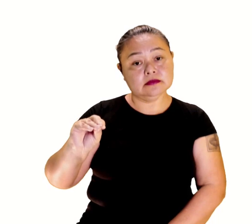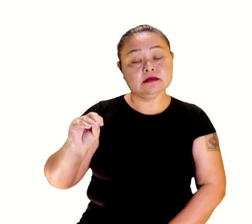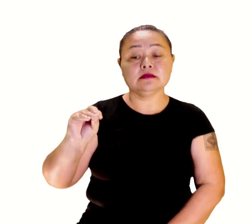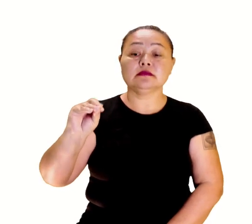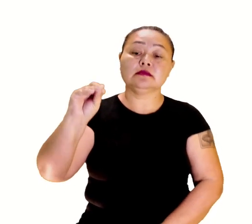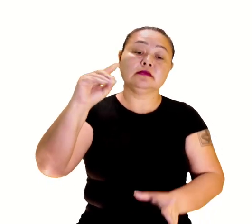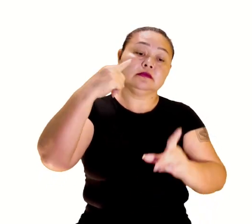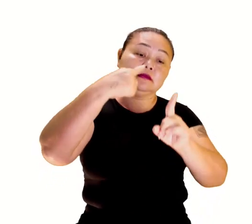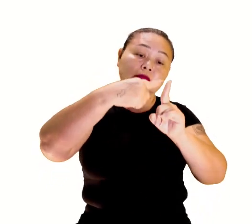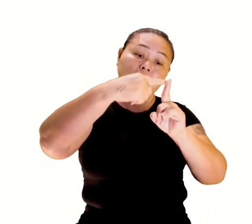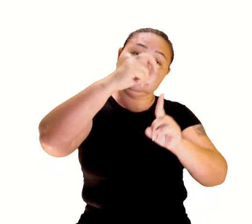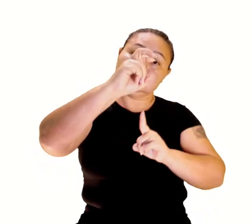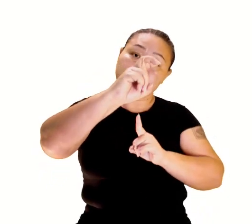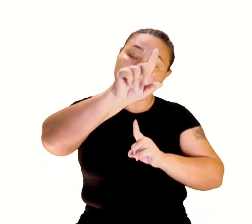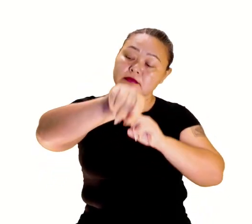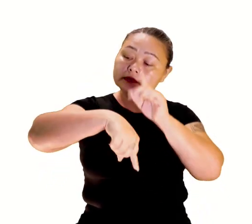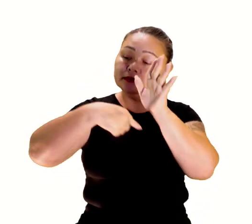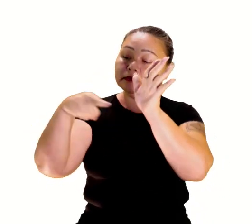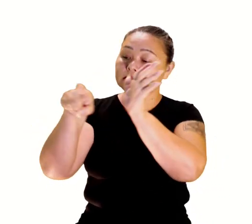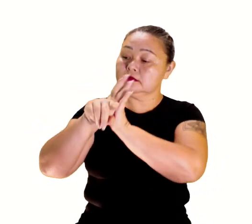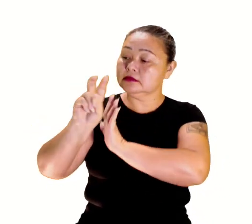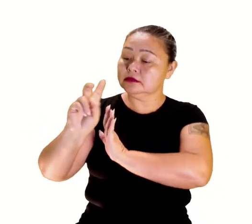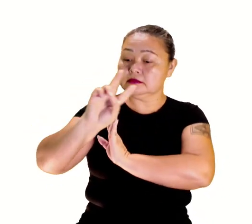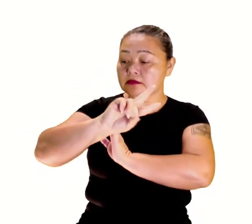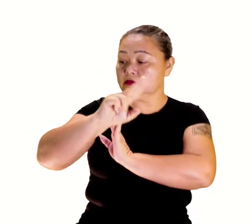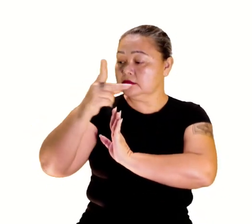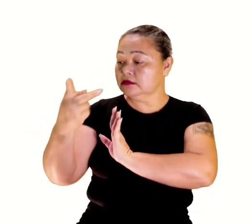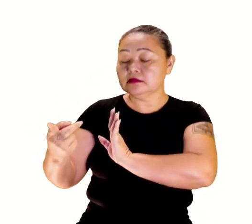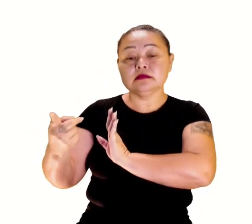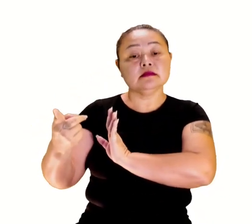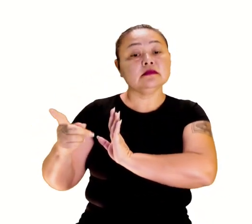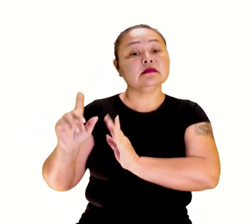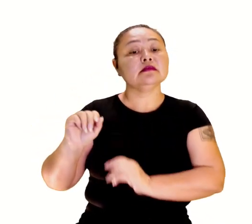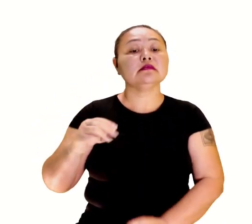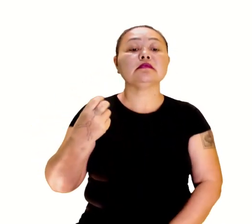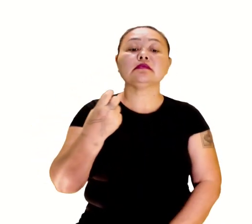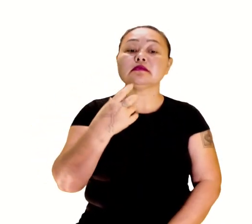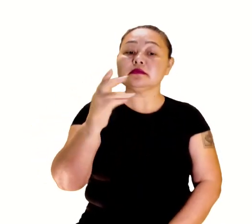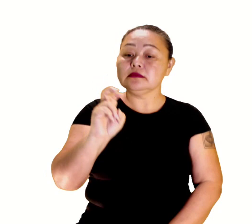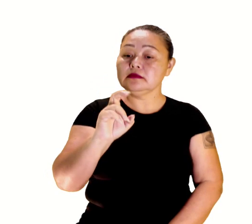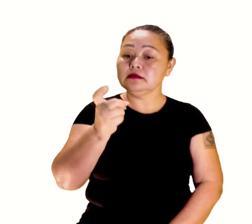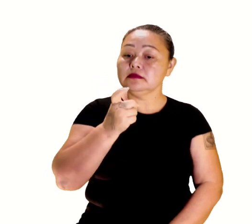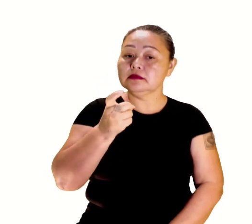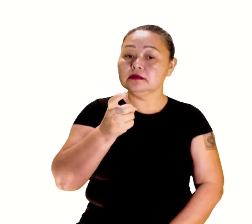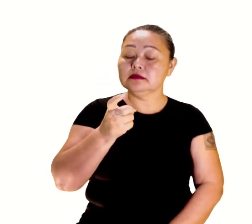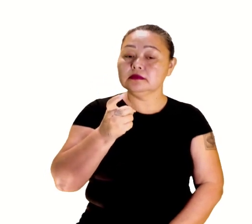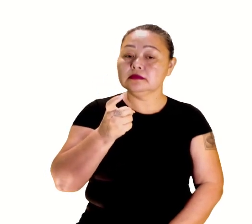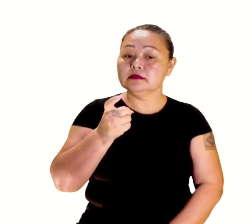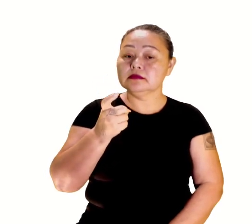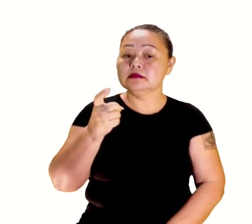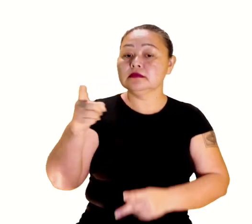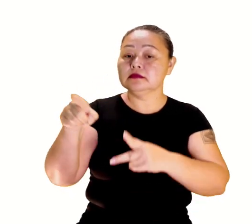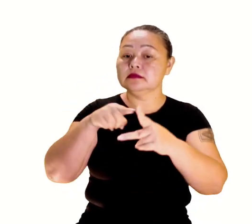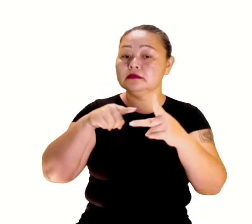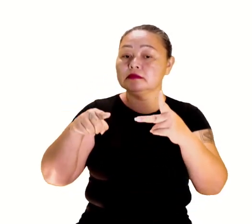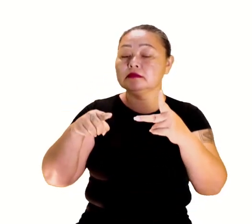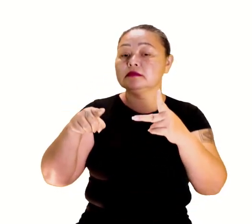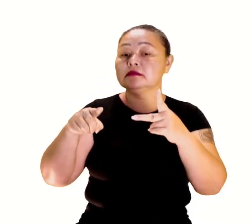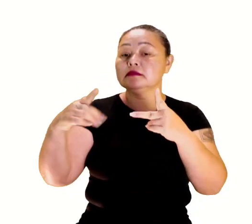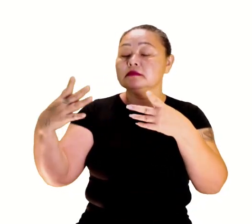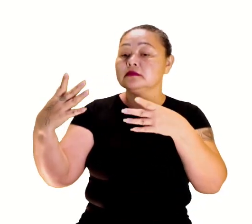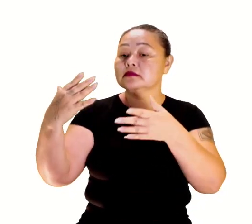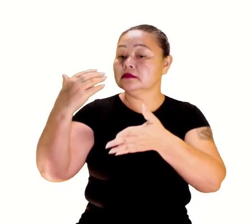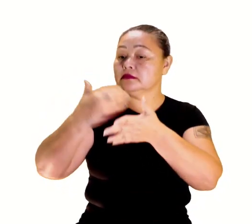mais 5 vai ter que passar para outro membro, menos 5. 2x mais 3x? 5x. 5x. Menor que 40